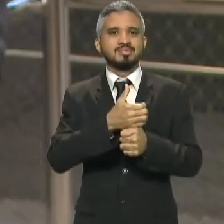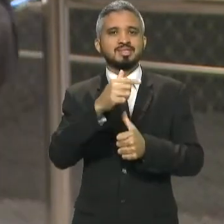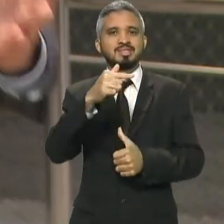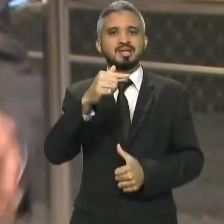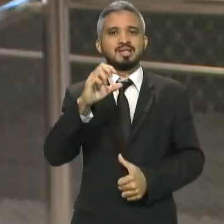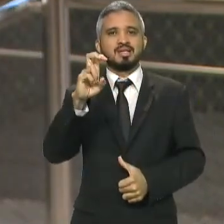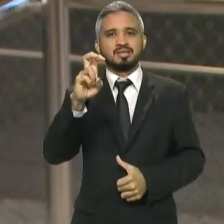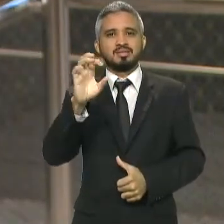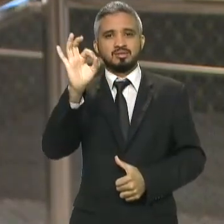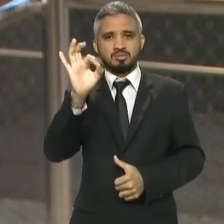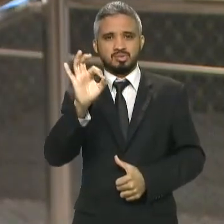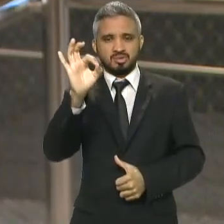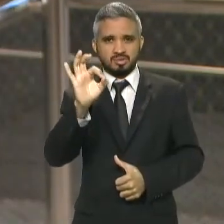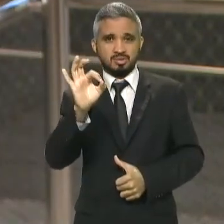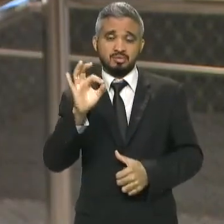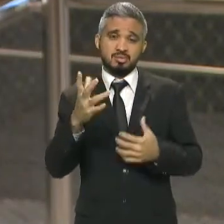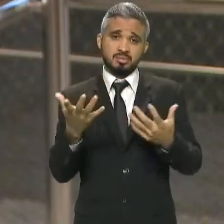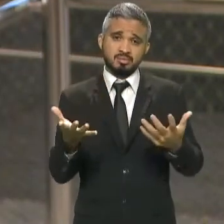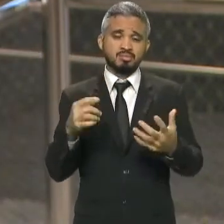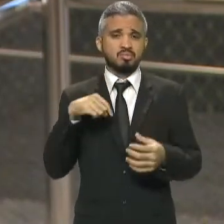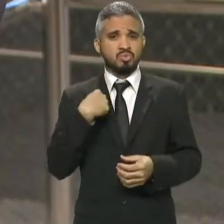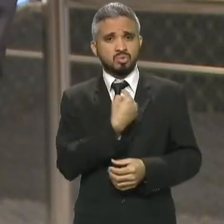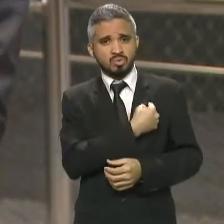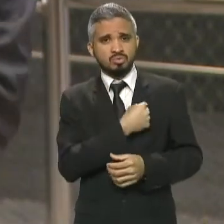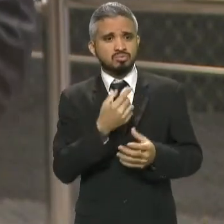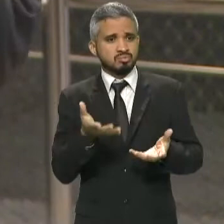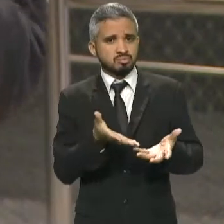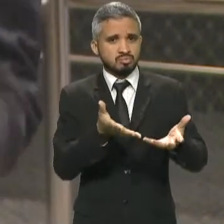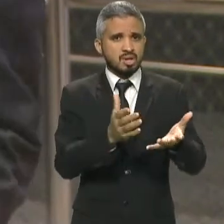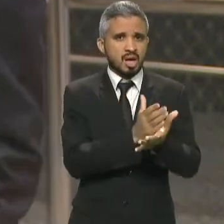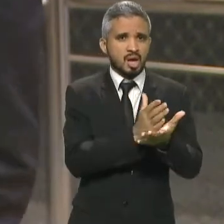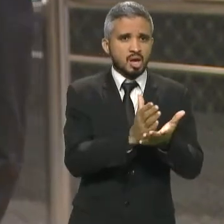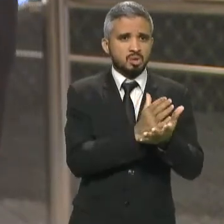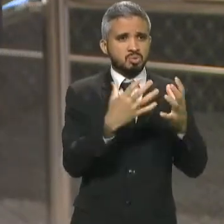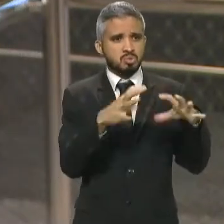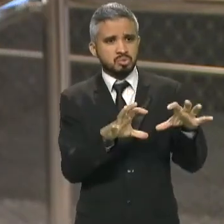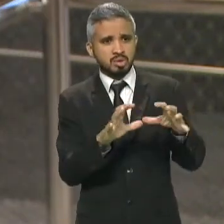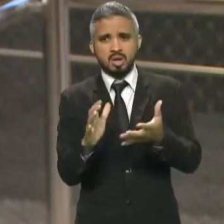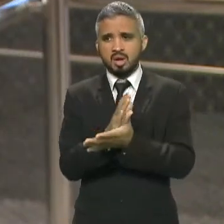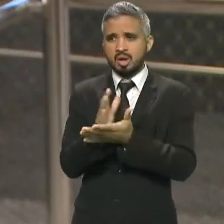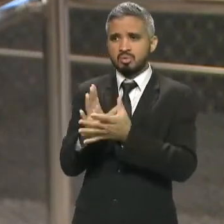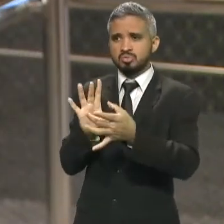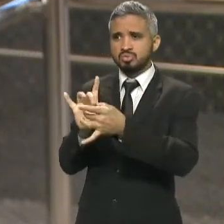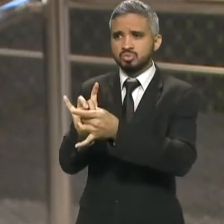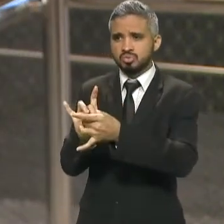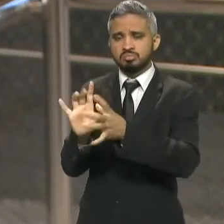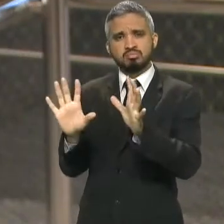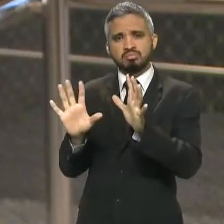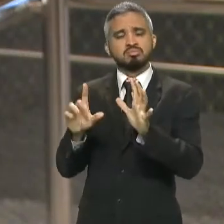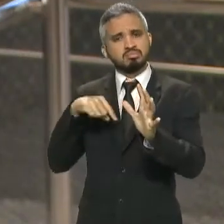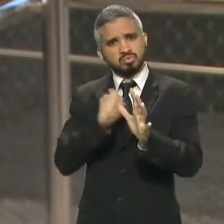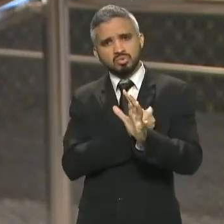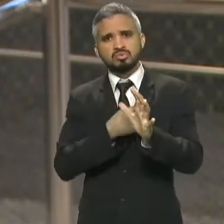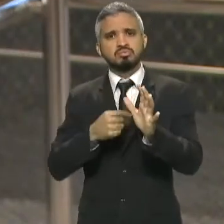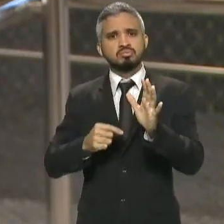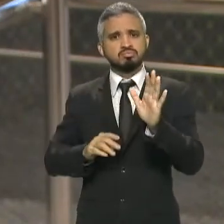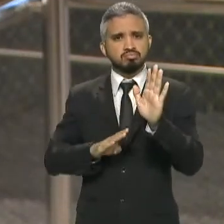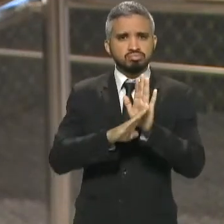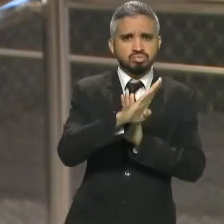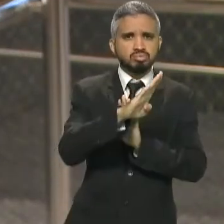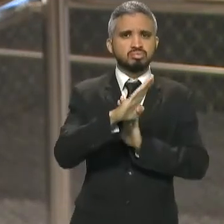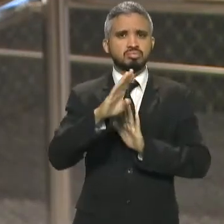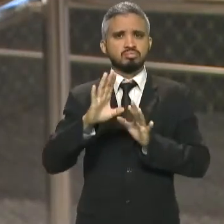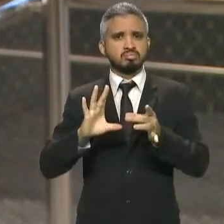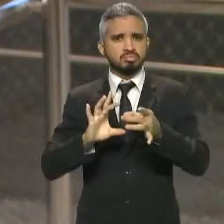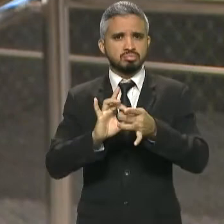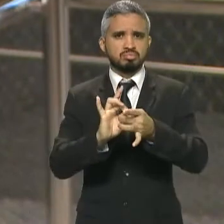aprovação. E é assim que nós vamos conduzir. Uns definham, outros desidratam e nós vamos subindo com humildade,